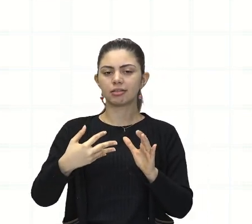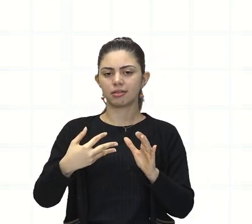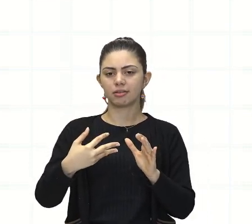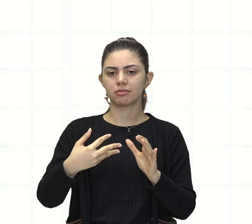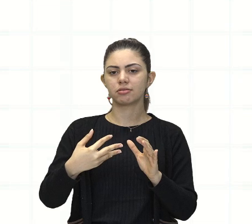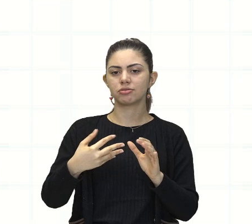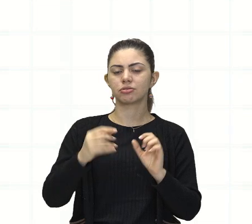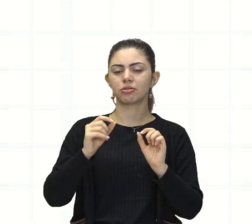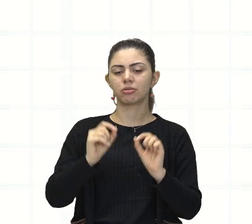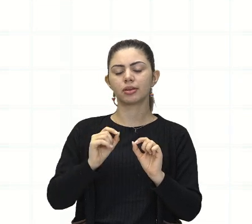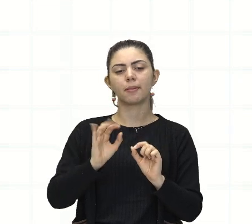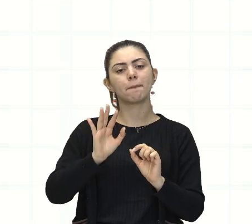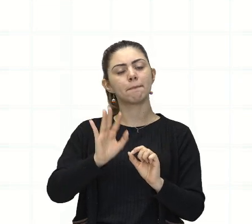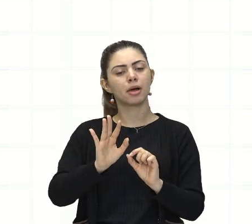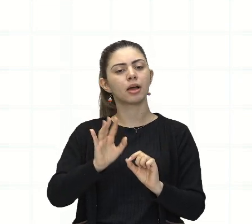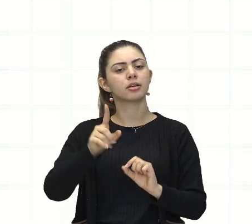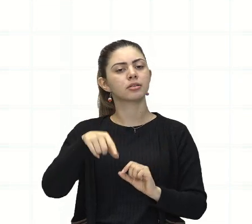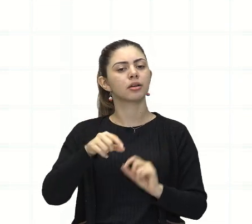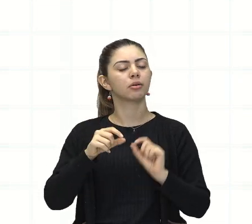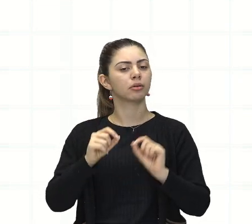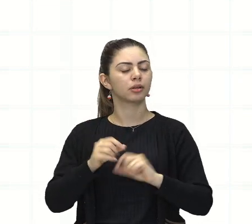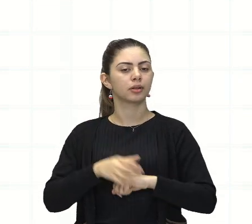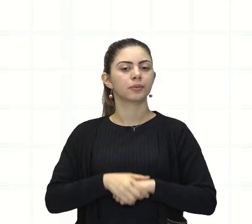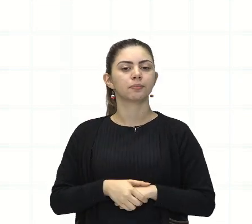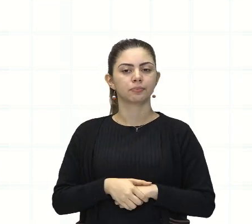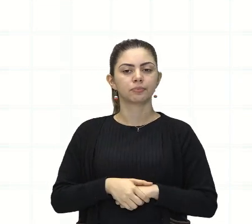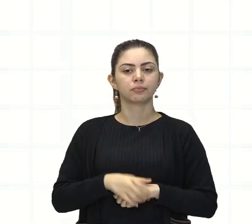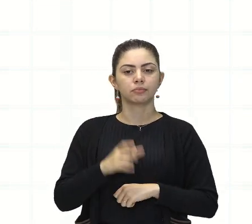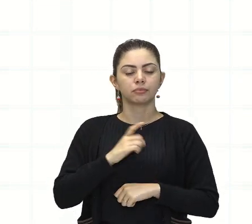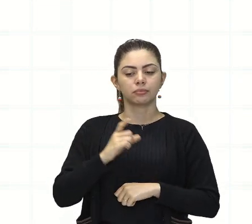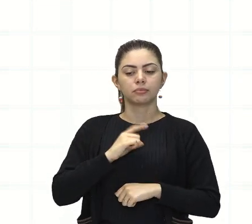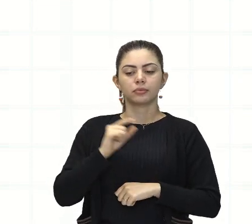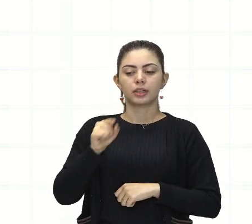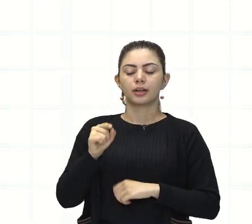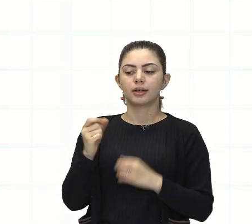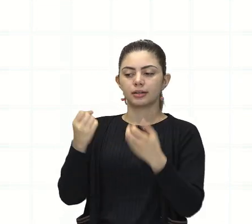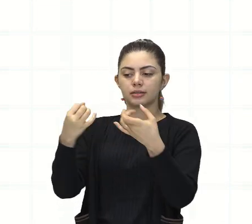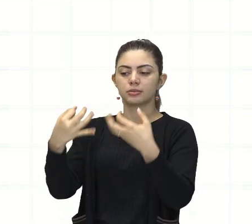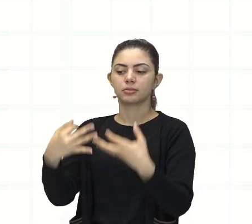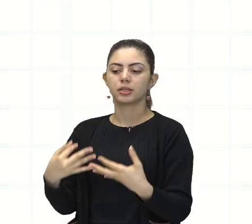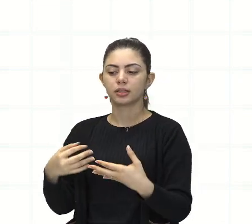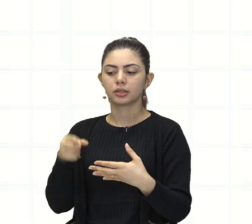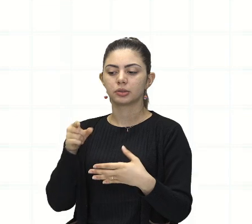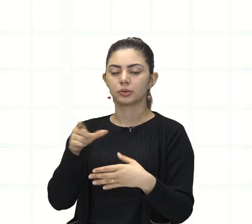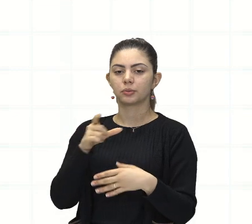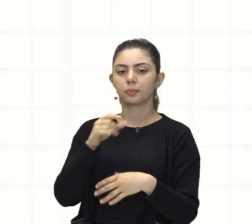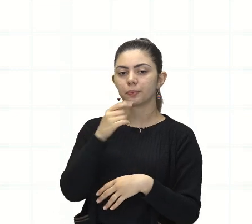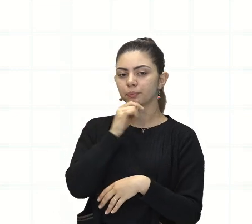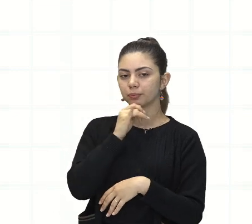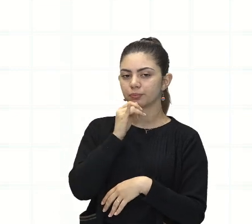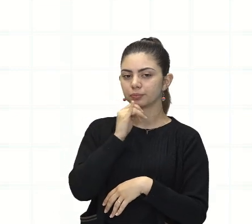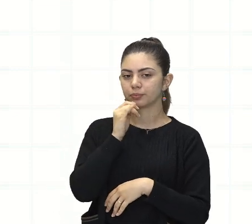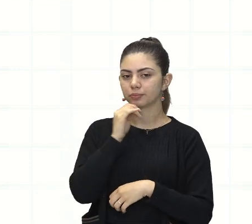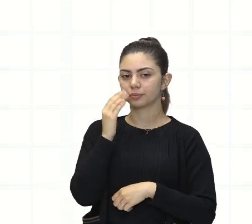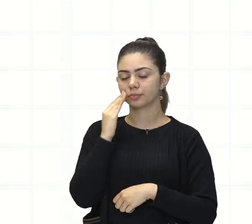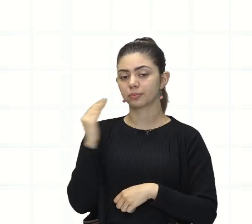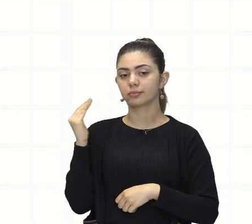particularização, mas sim uma indefinição, generalizando. Um homem,